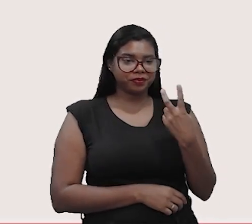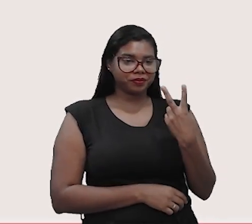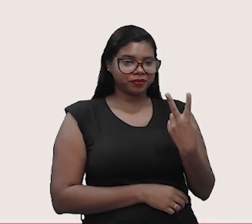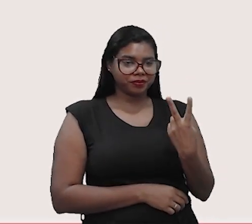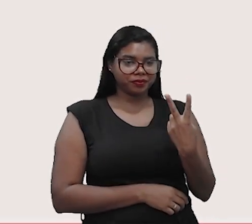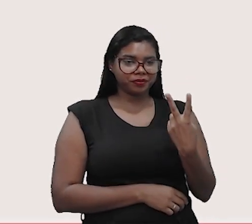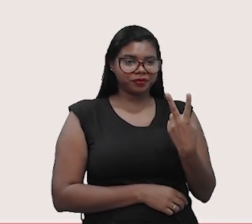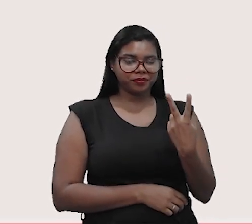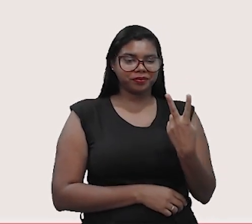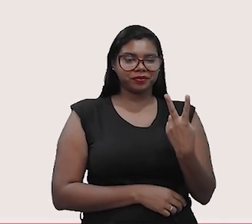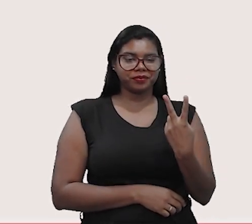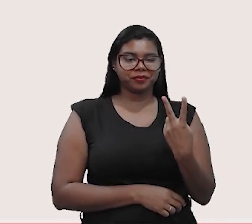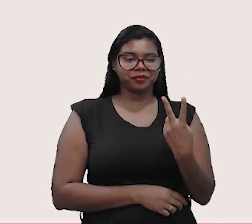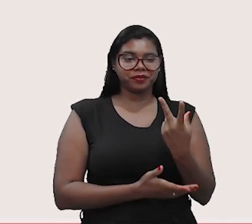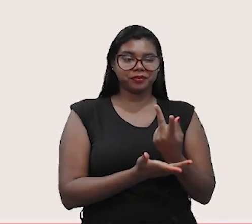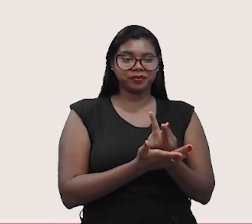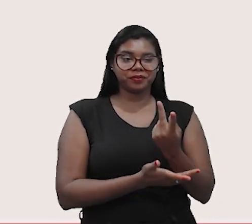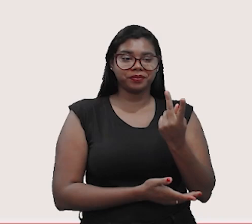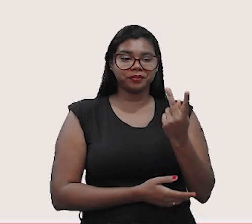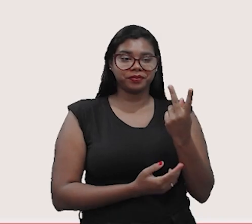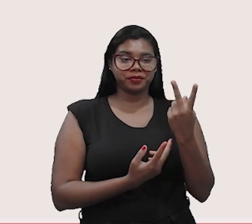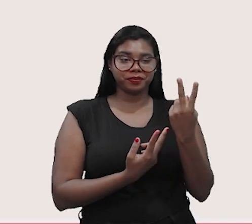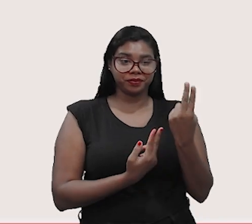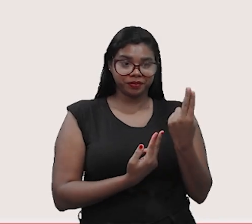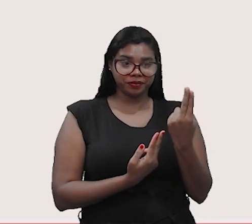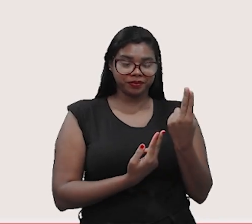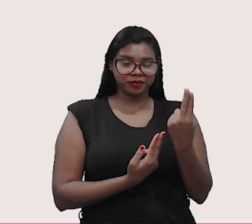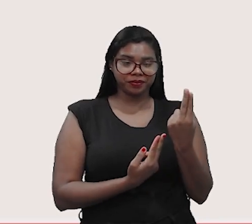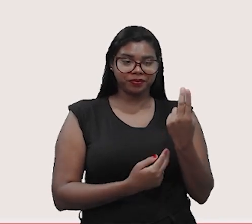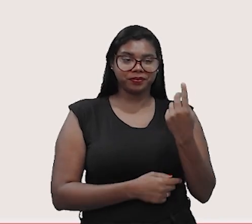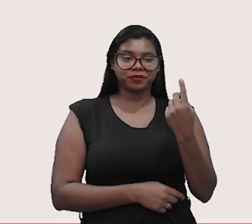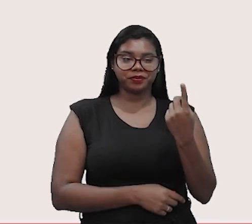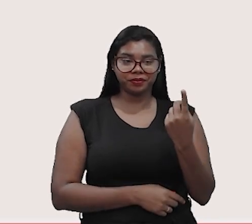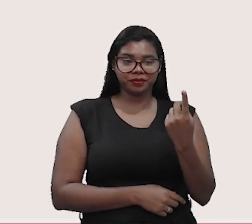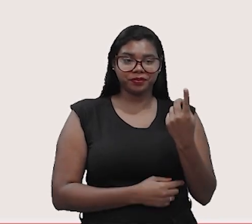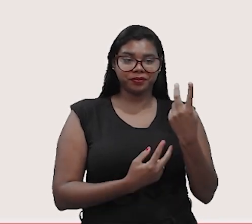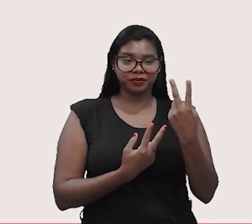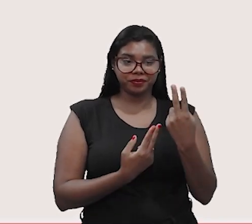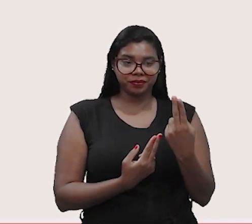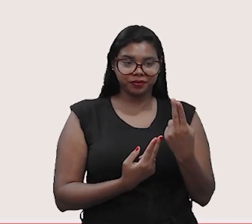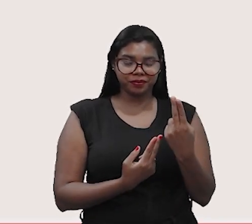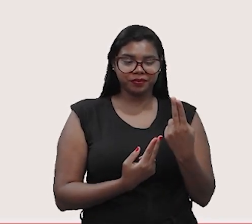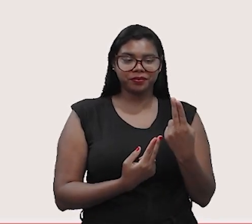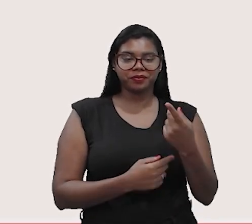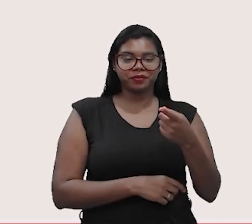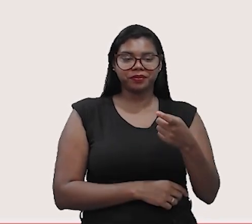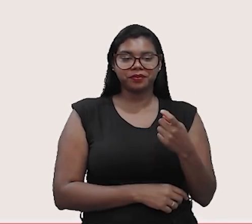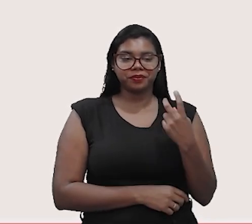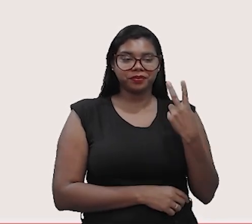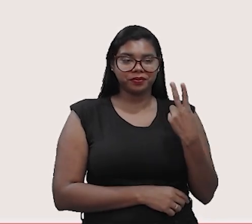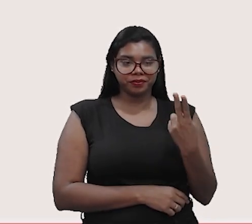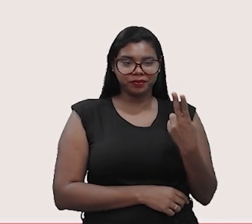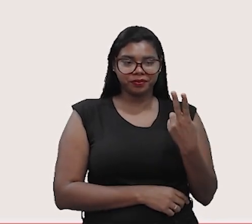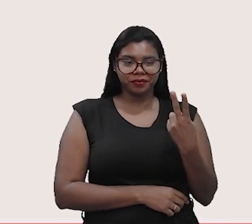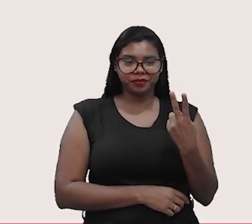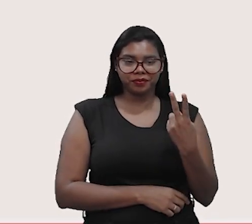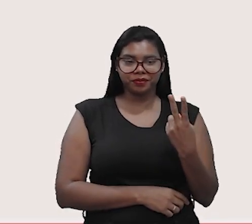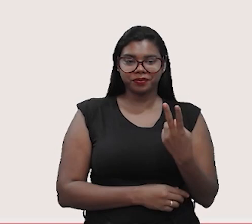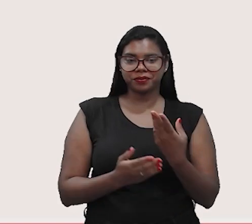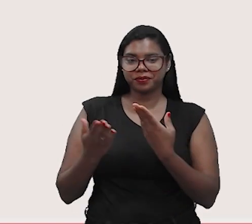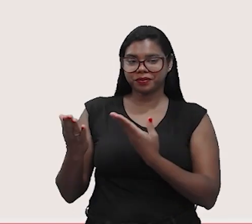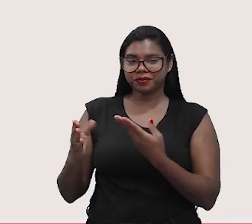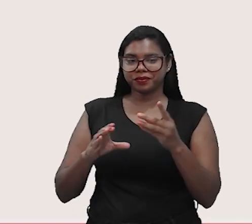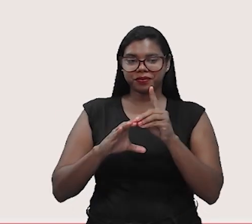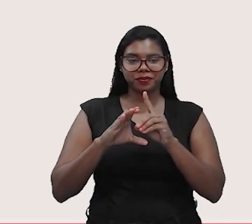terá resultado igual, x1 igual a x2, beleza? Então fica ligado nessa ideia quando o delta é igual a zero. E